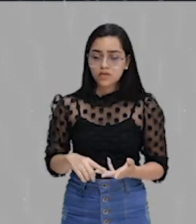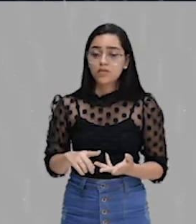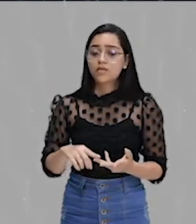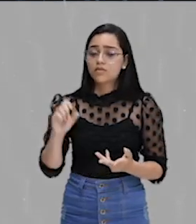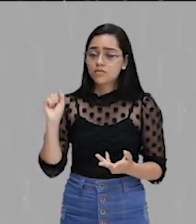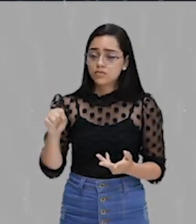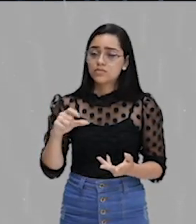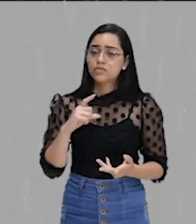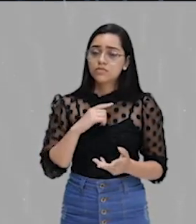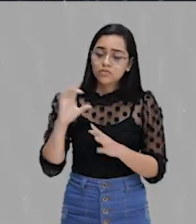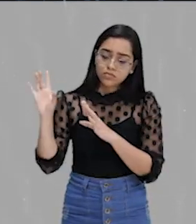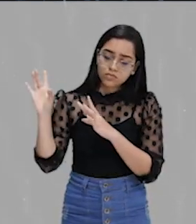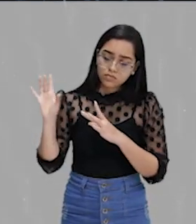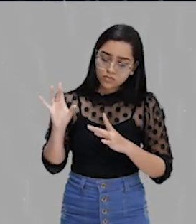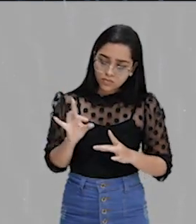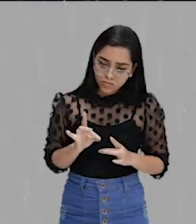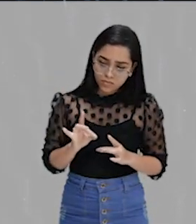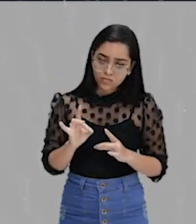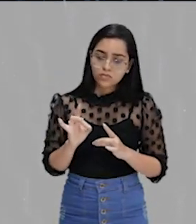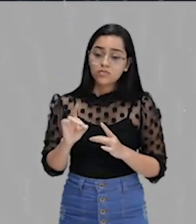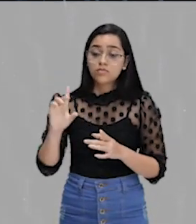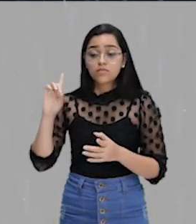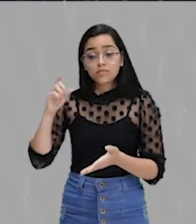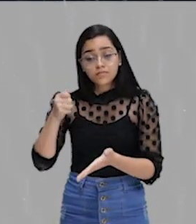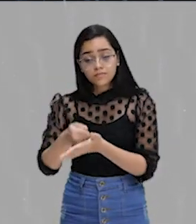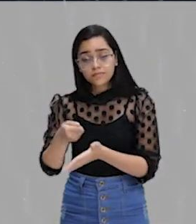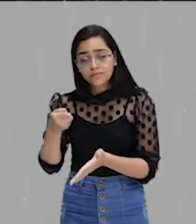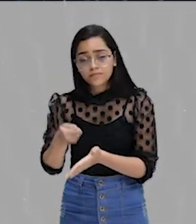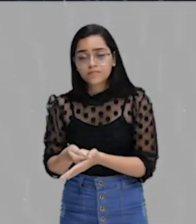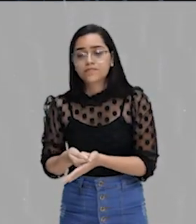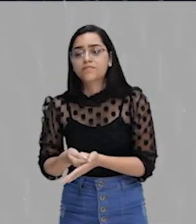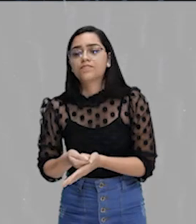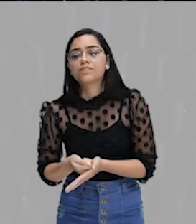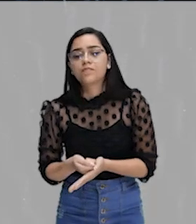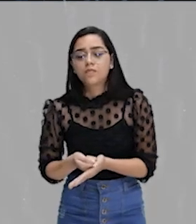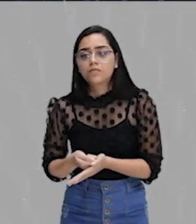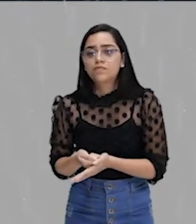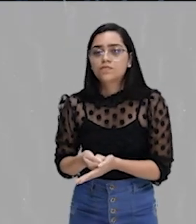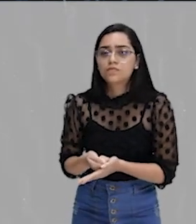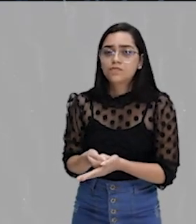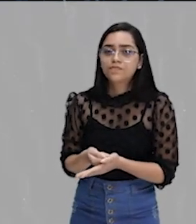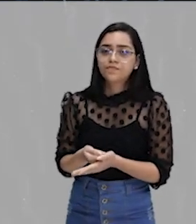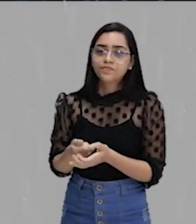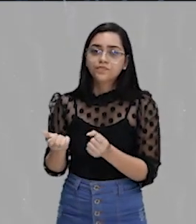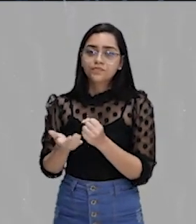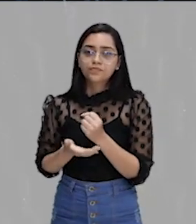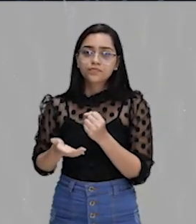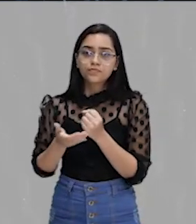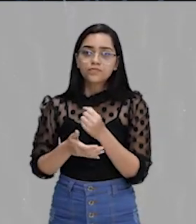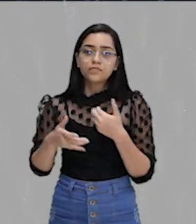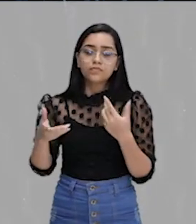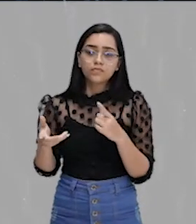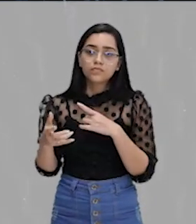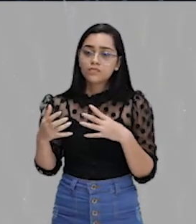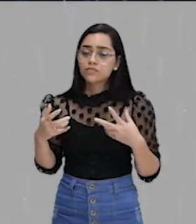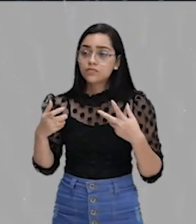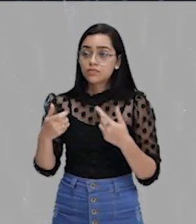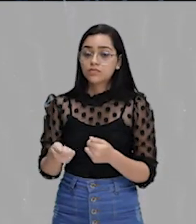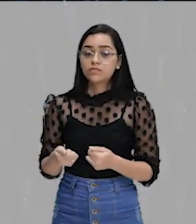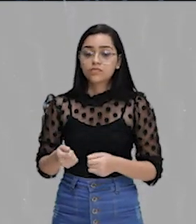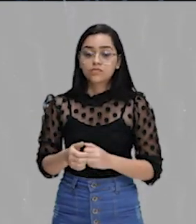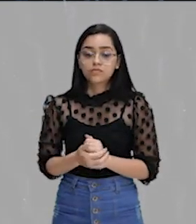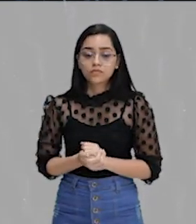uma personificação ditatorial. A personificação basicamente em torno do